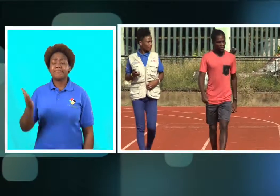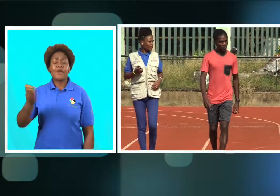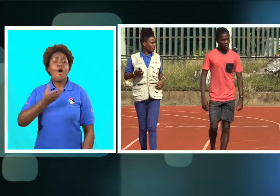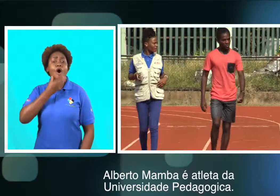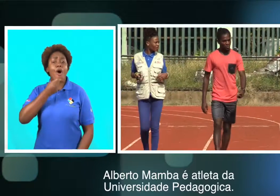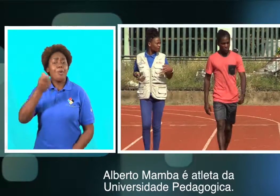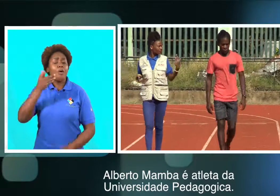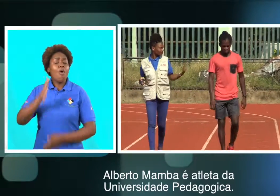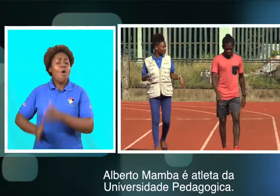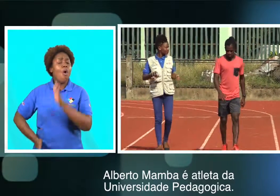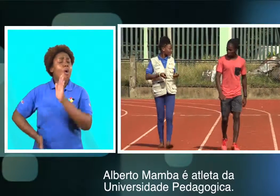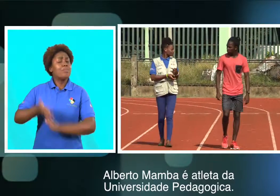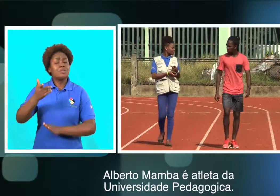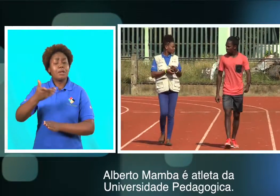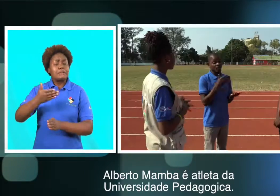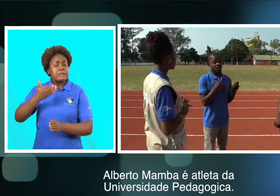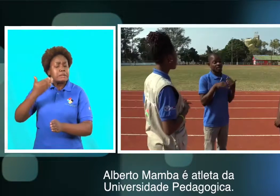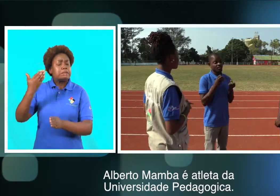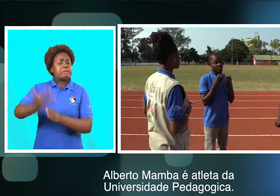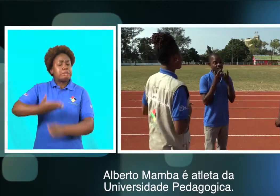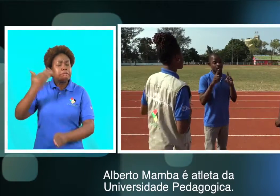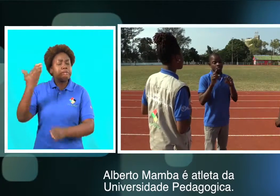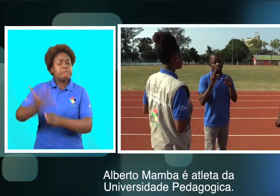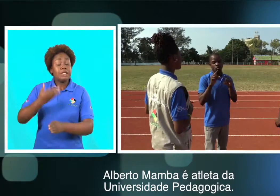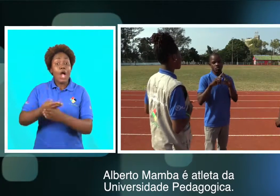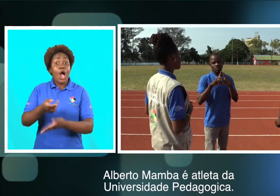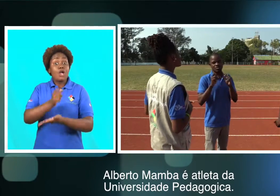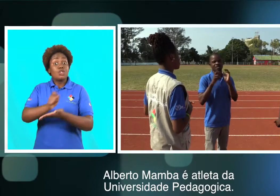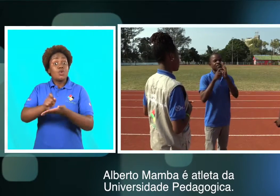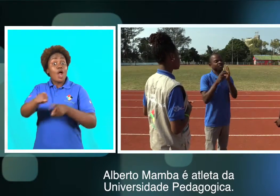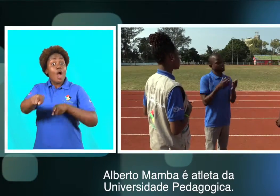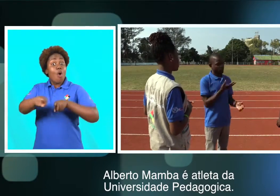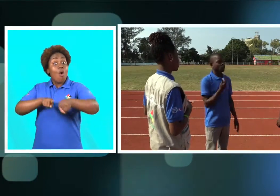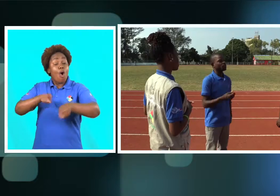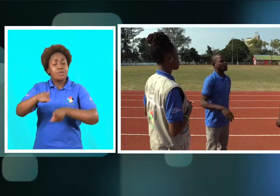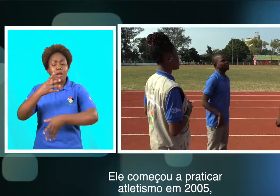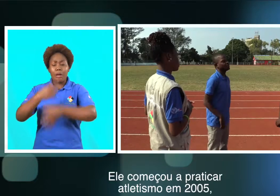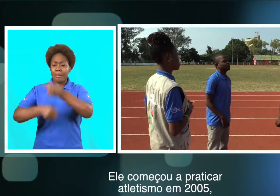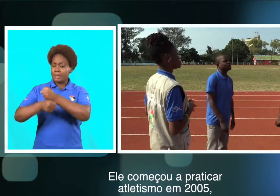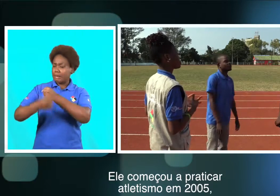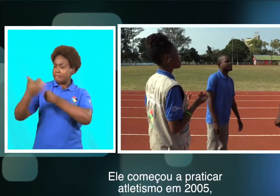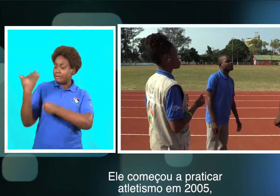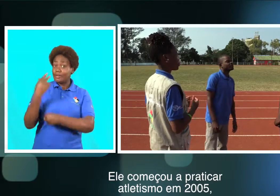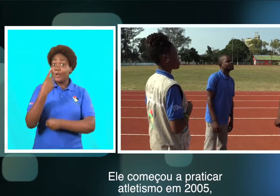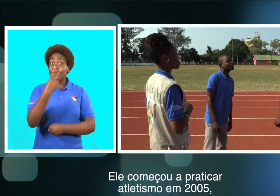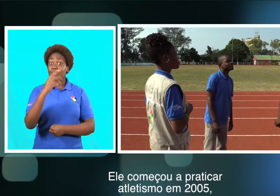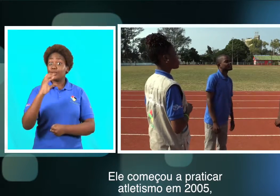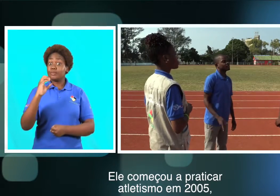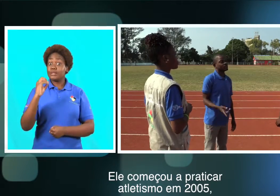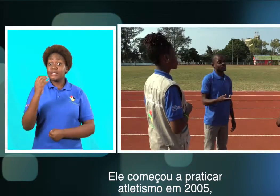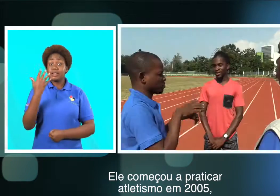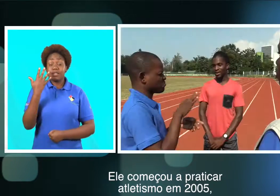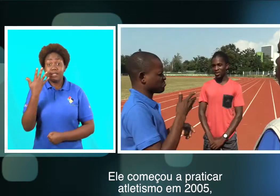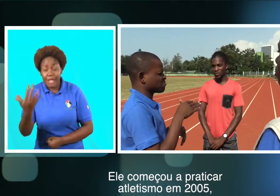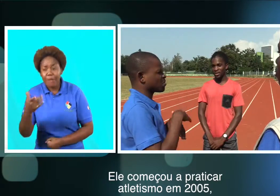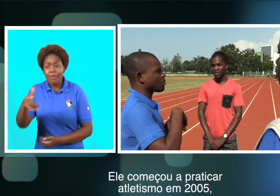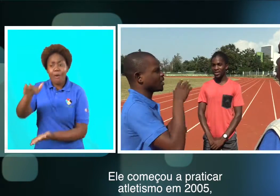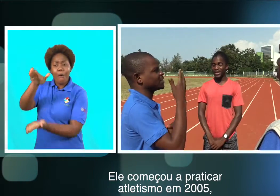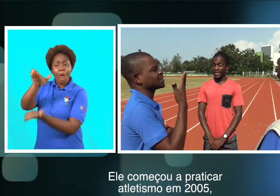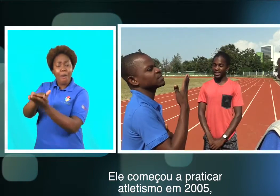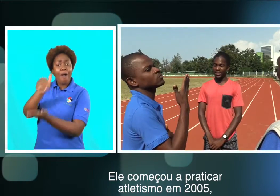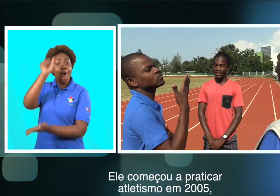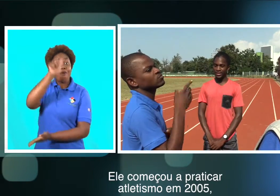Alberto Mamba é atleta da Universidade Pedagógica Ele começou a praticar